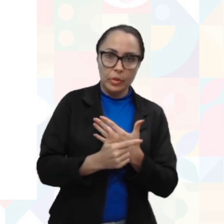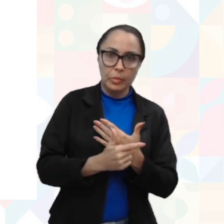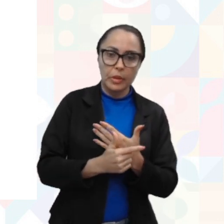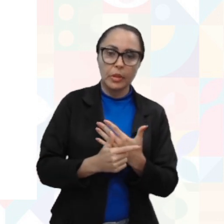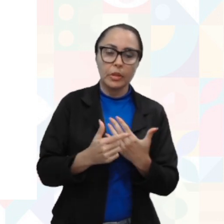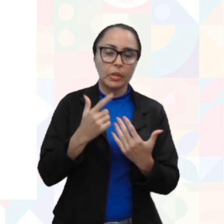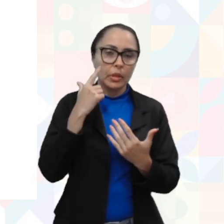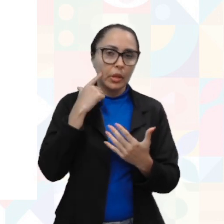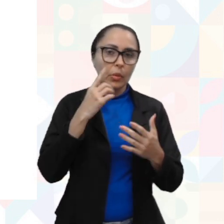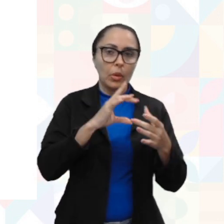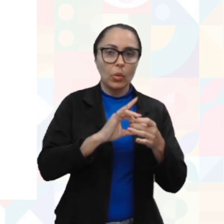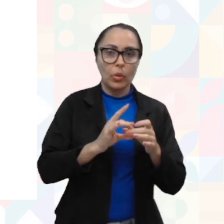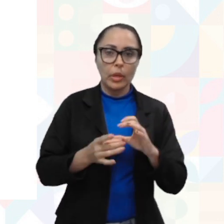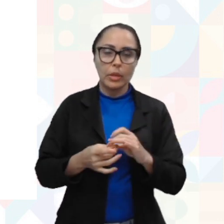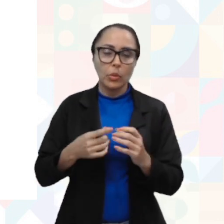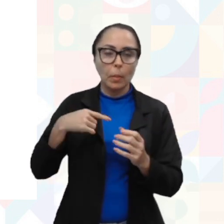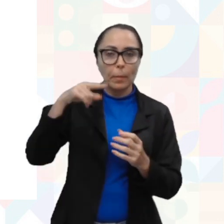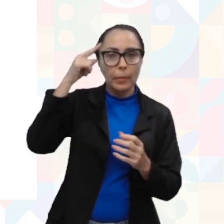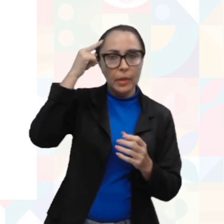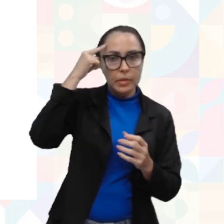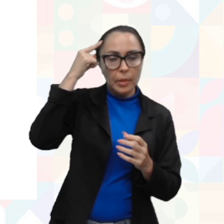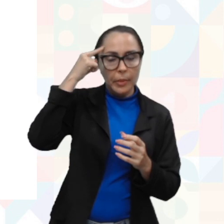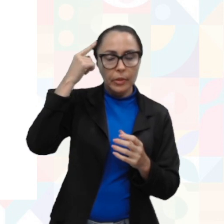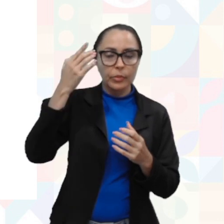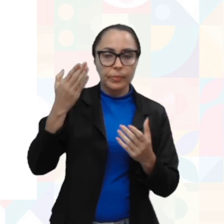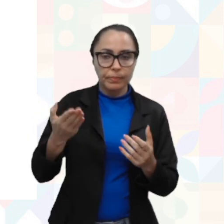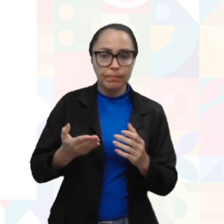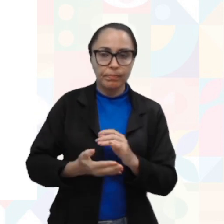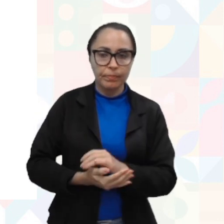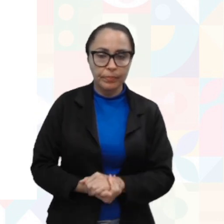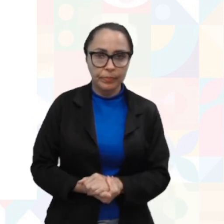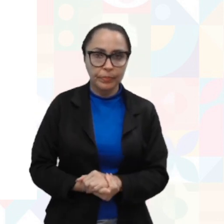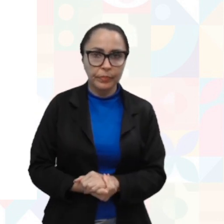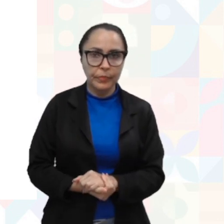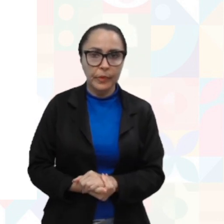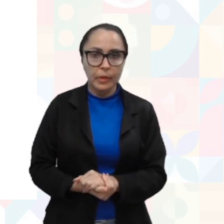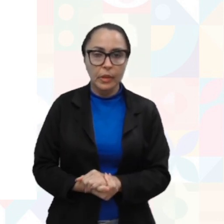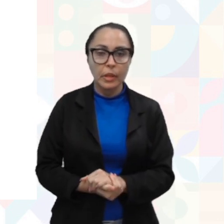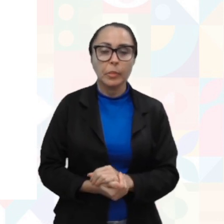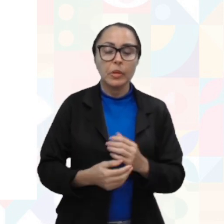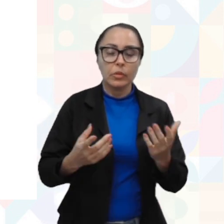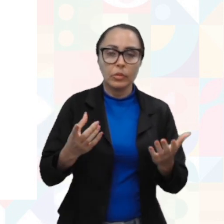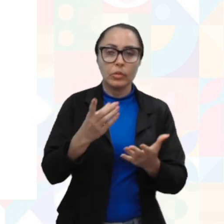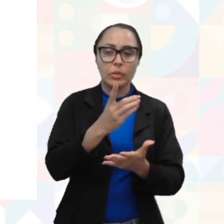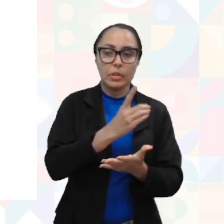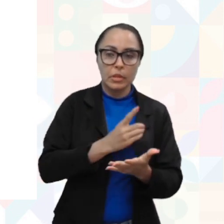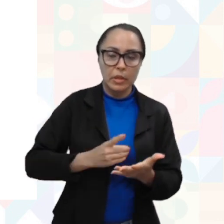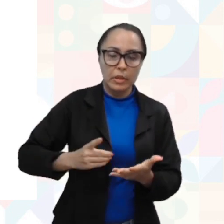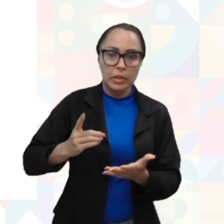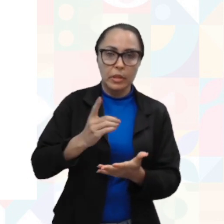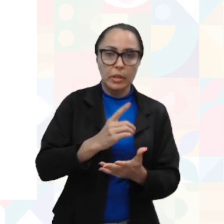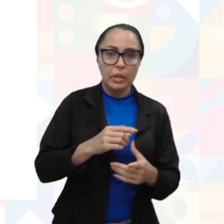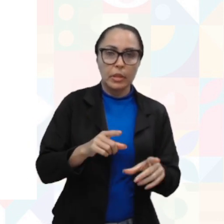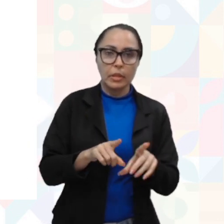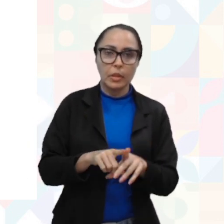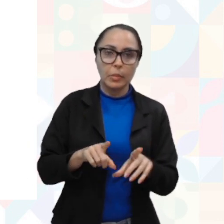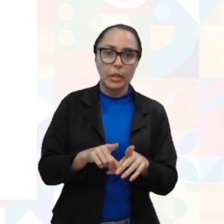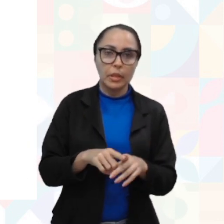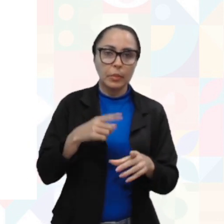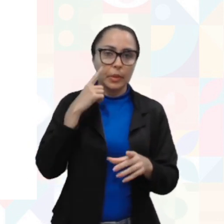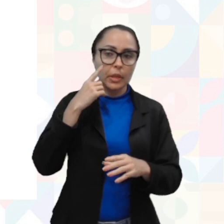ela é uma corrente do pensamento que pensou no design gráfico, mas assim, ela também atuou